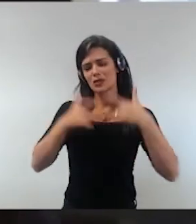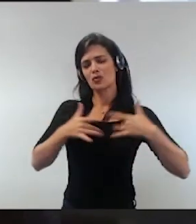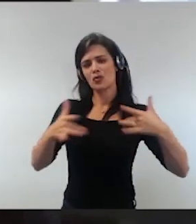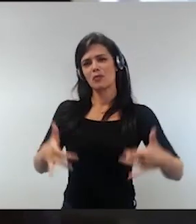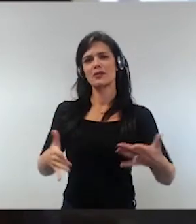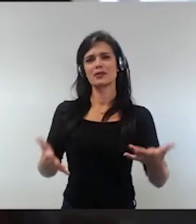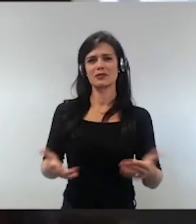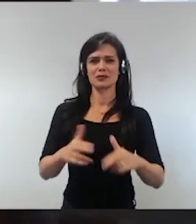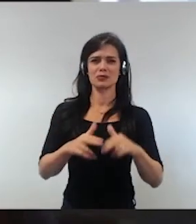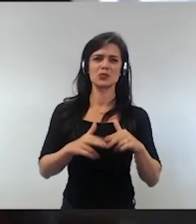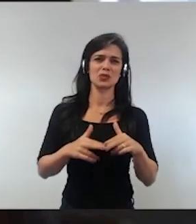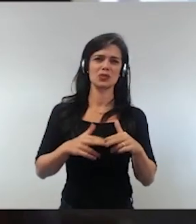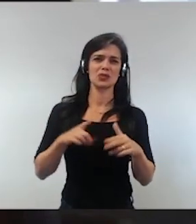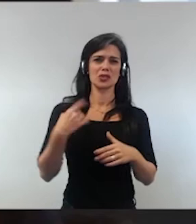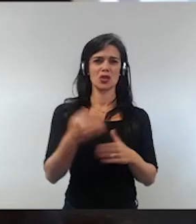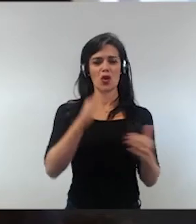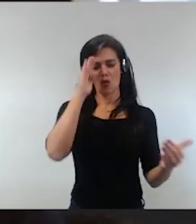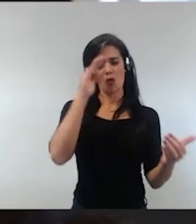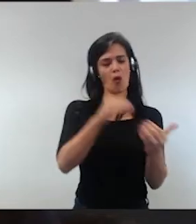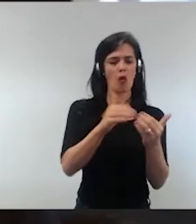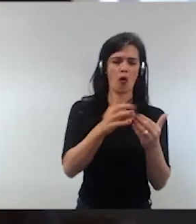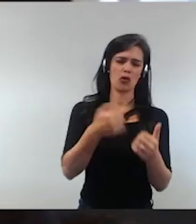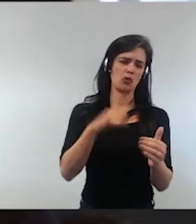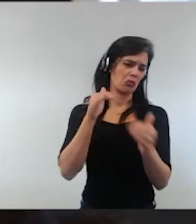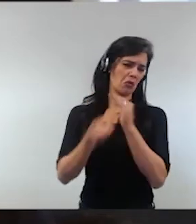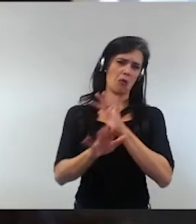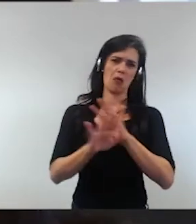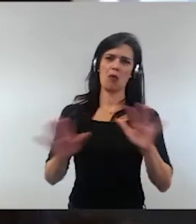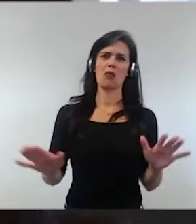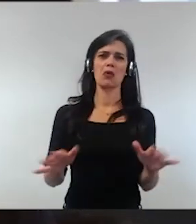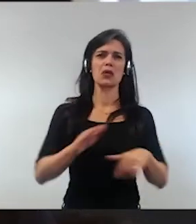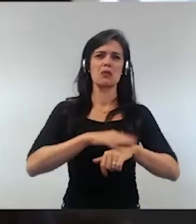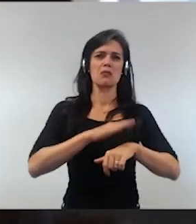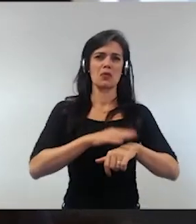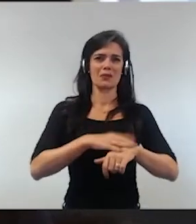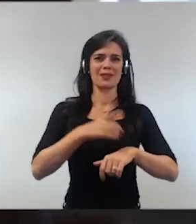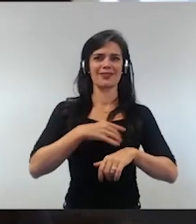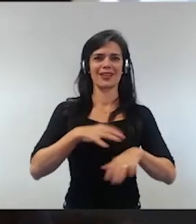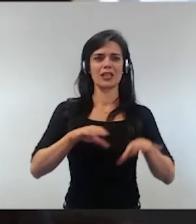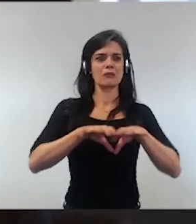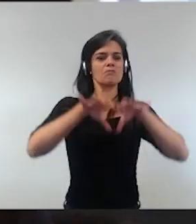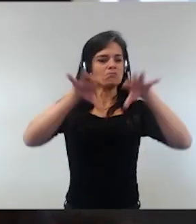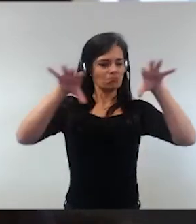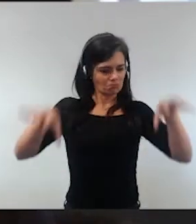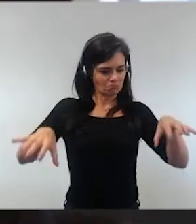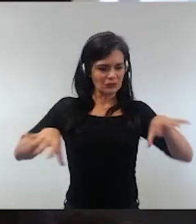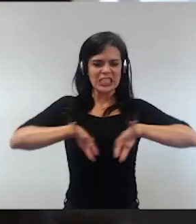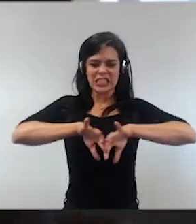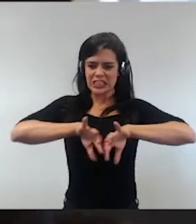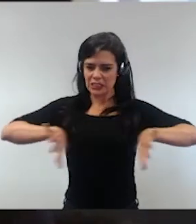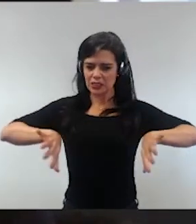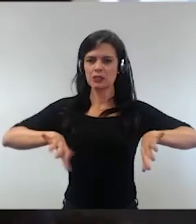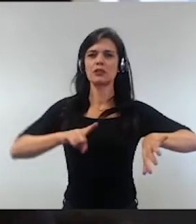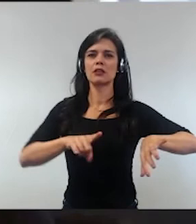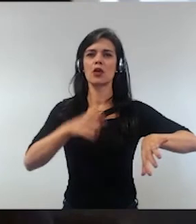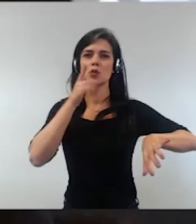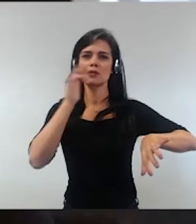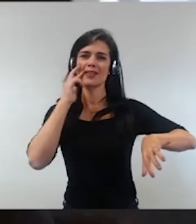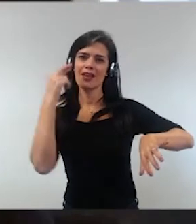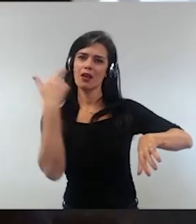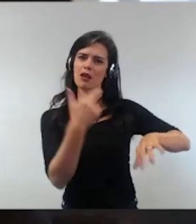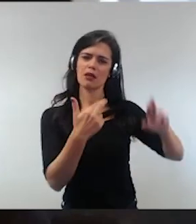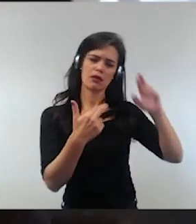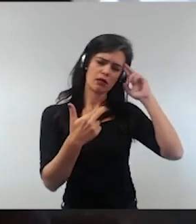importante, seja que a gente concorde ou não, principalmente no momento desse de total polarização que a gente vive, você ter tolerância e